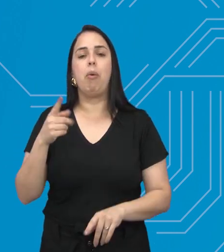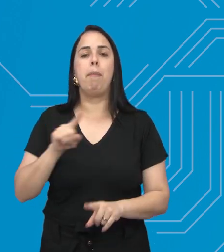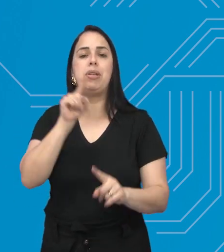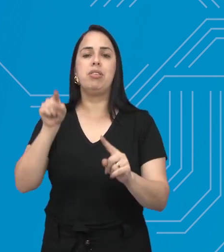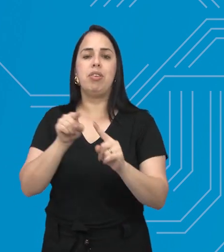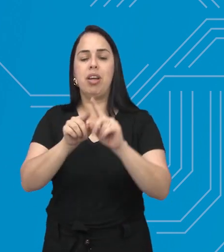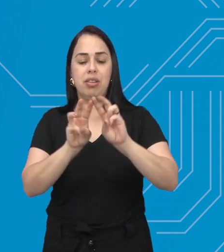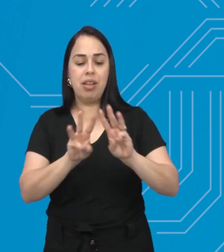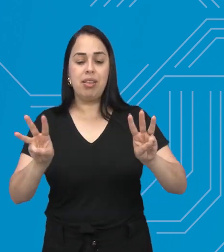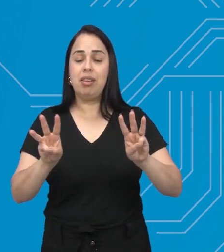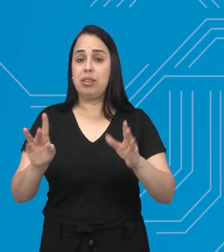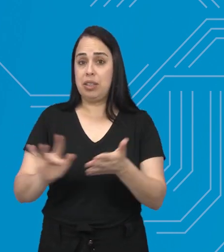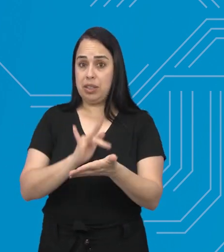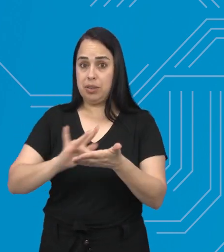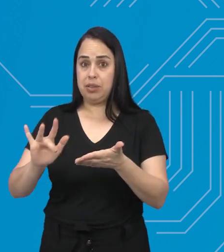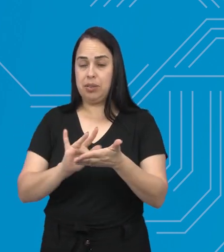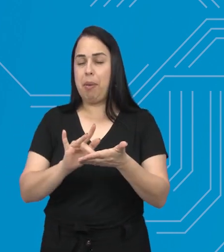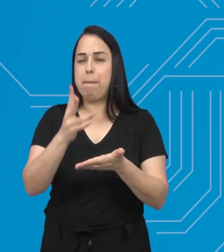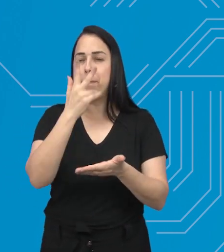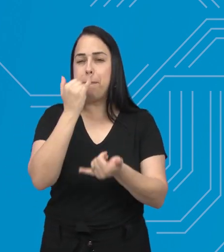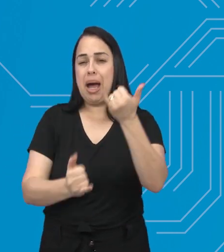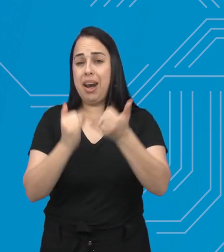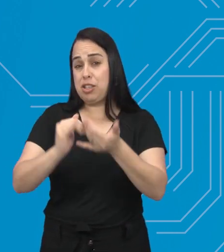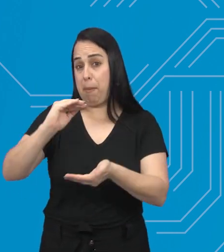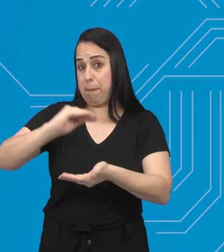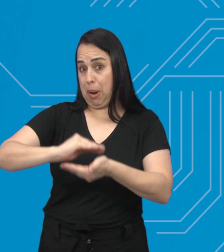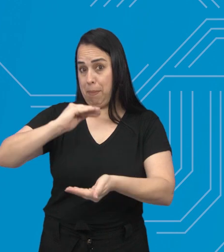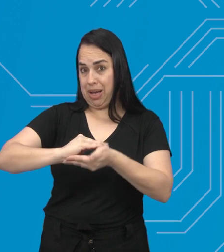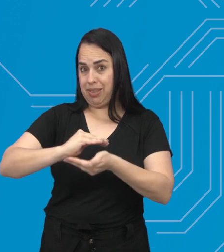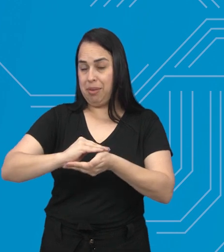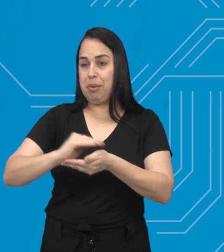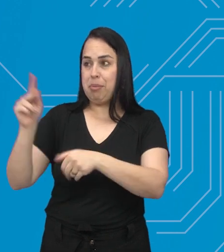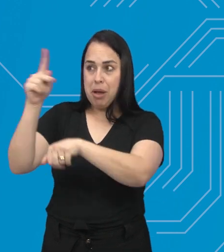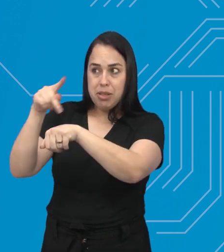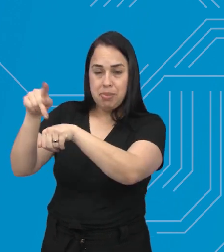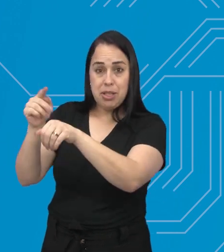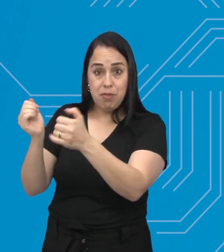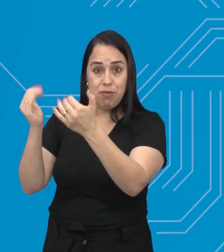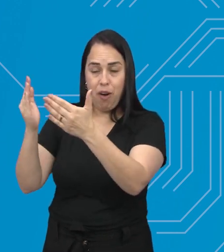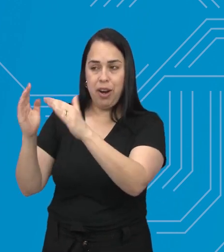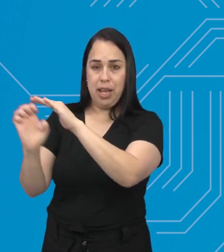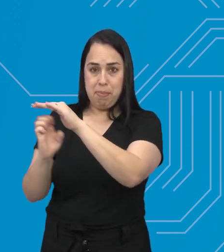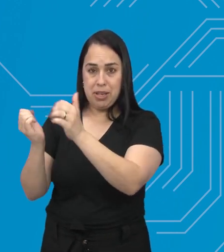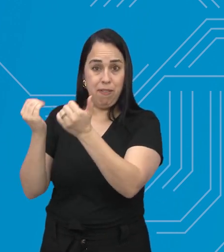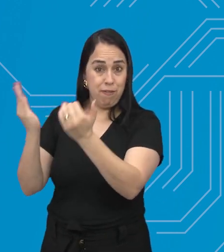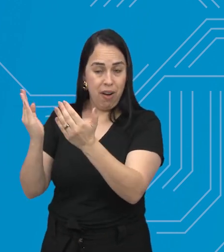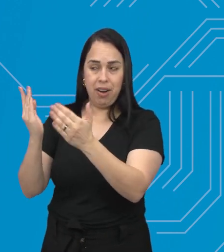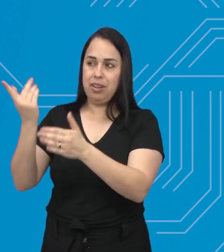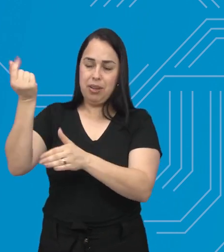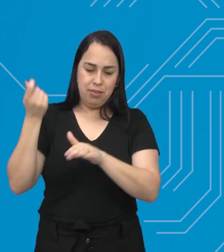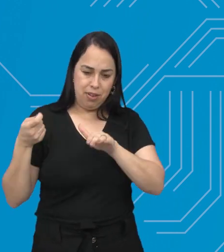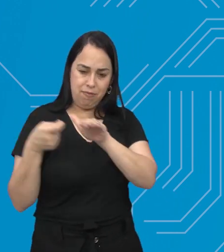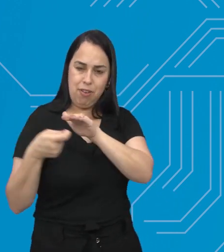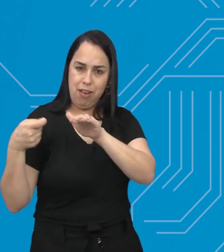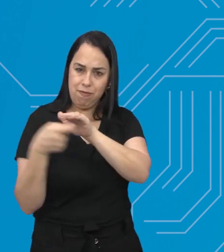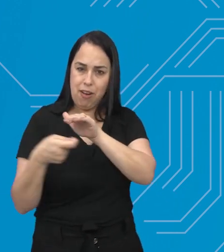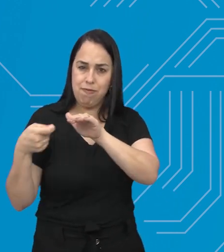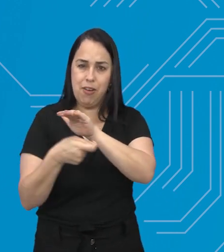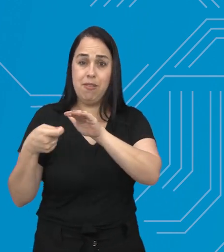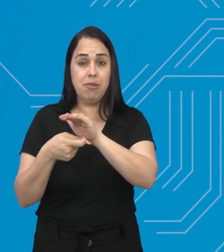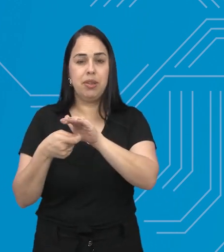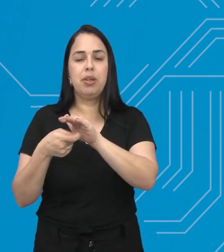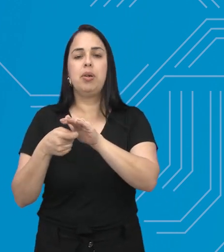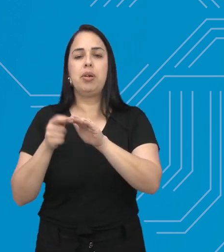é criar uma plataforma digital, que seria uma espécie de poupa-tempo para empresas de fora do país. A ferramenta ganhou o nome de